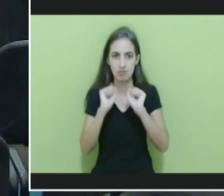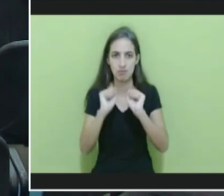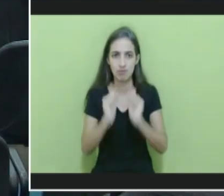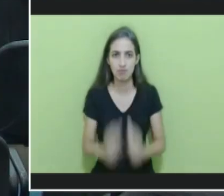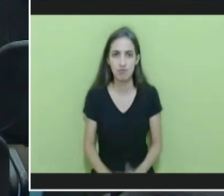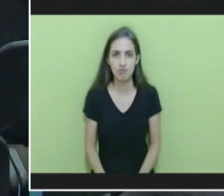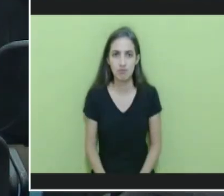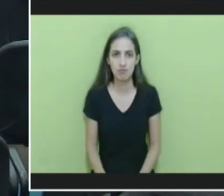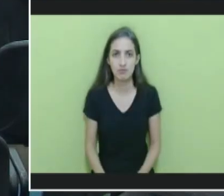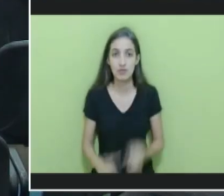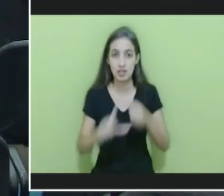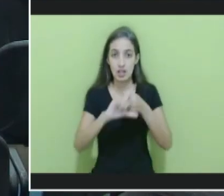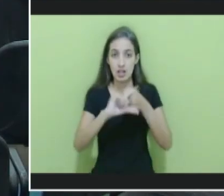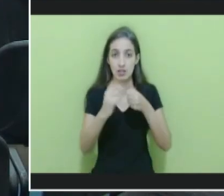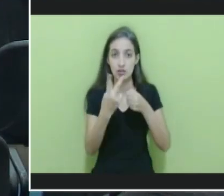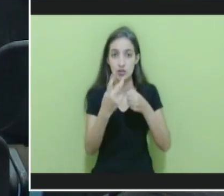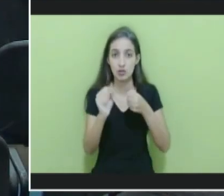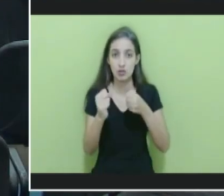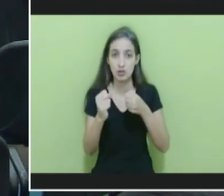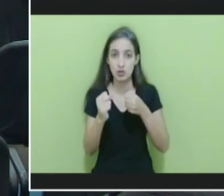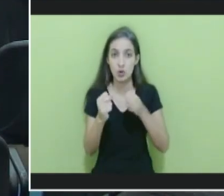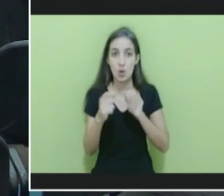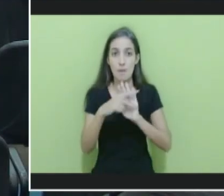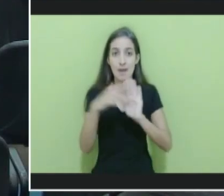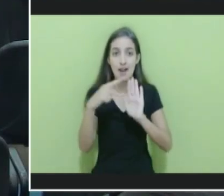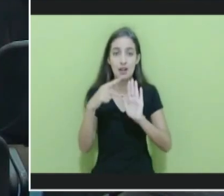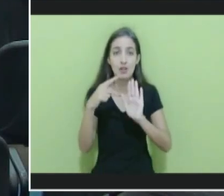Artigo 28, último parágrafo.